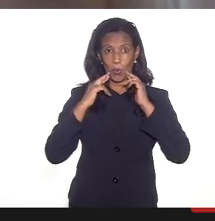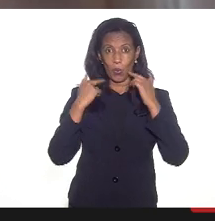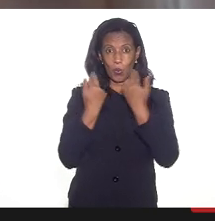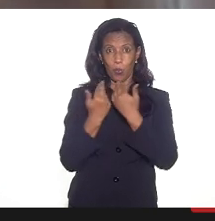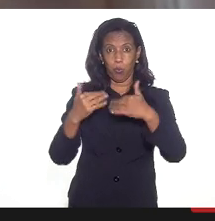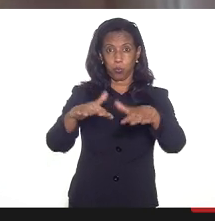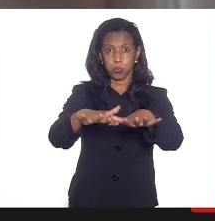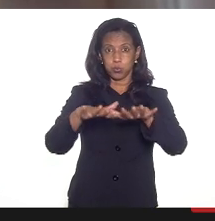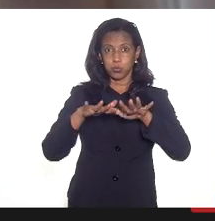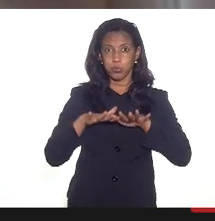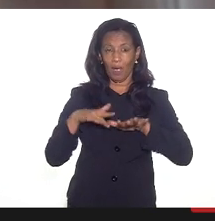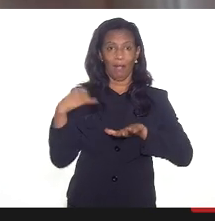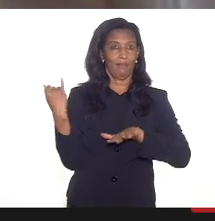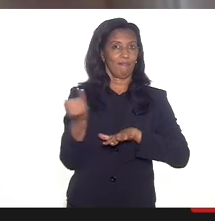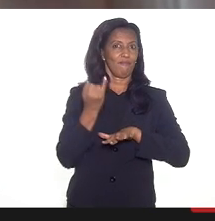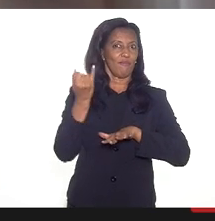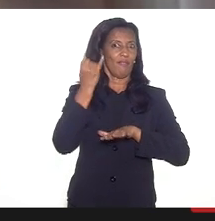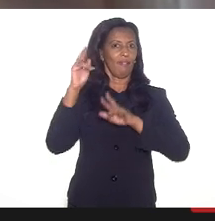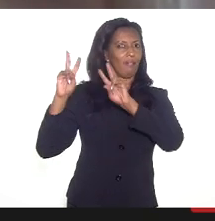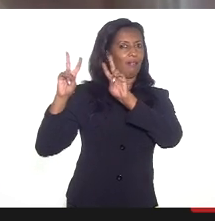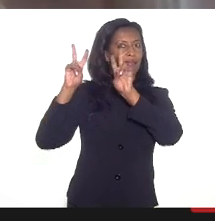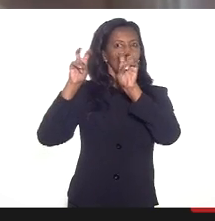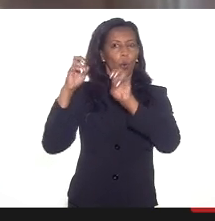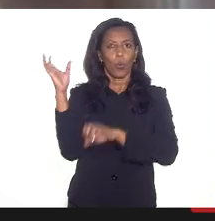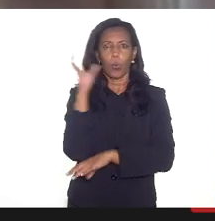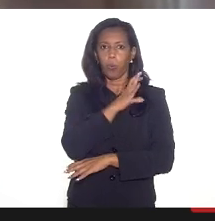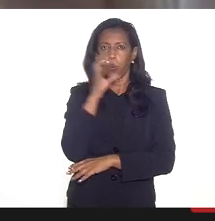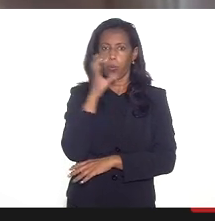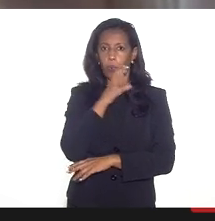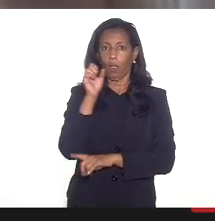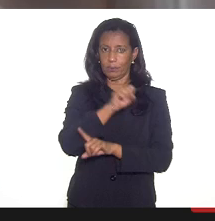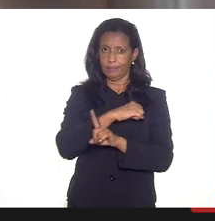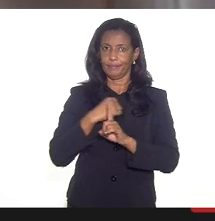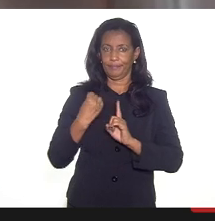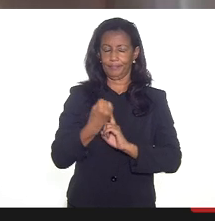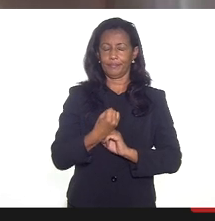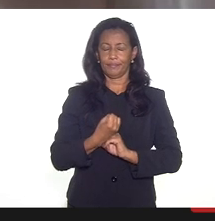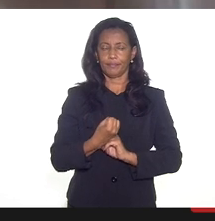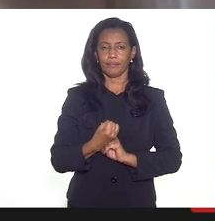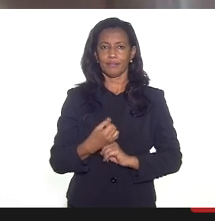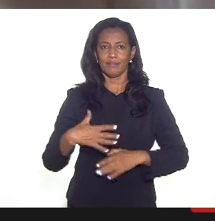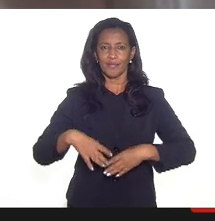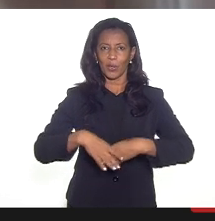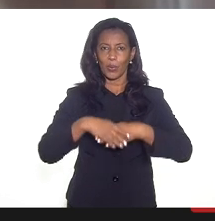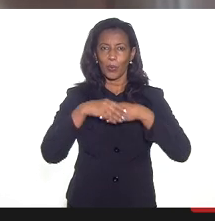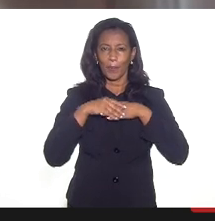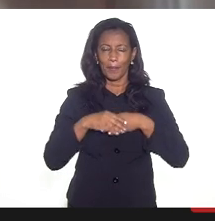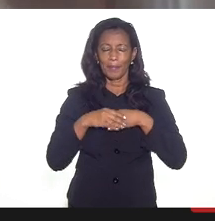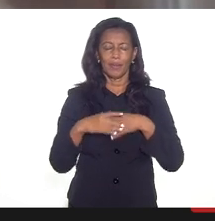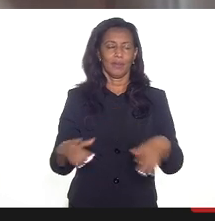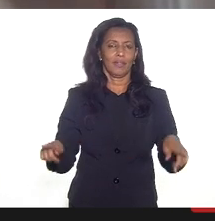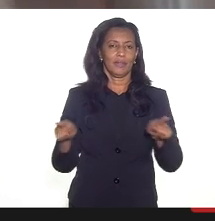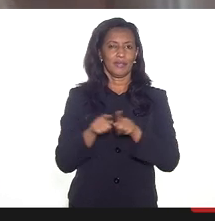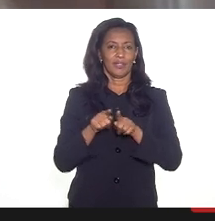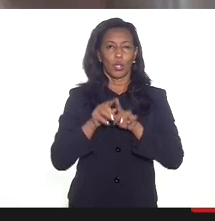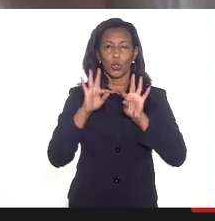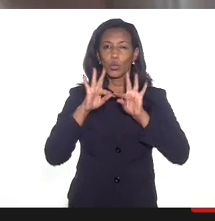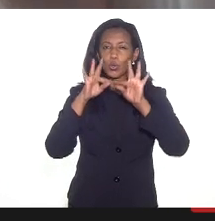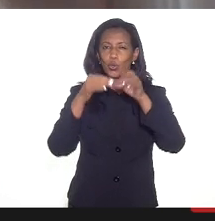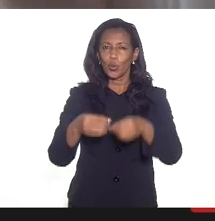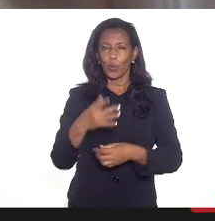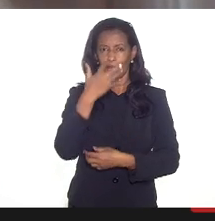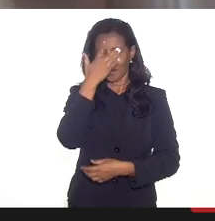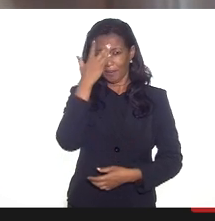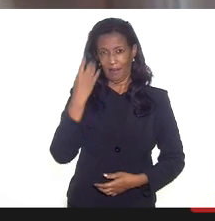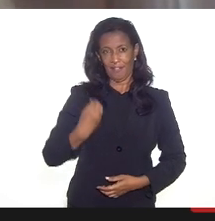tão importante sobre esse tema, que é urgente na nossa sociedade, né? Queria cumprimentar também todos os presentes